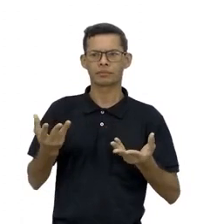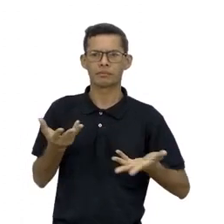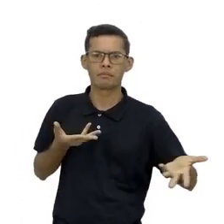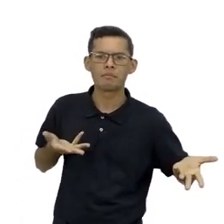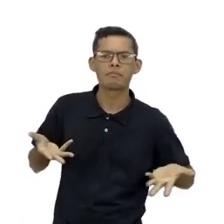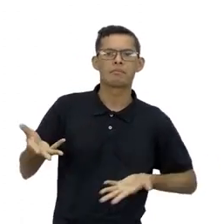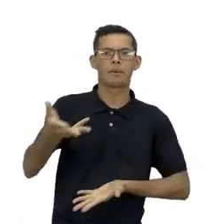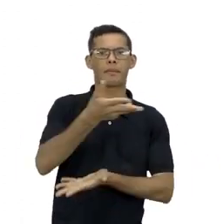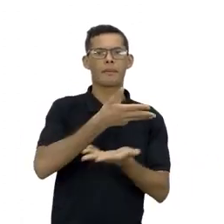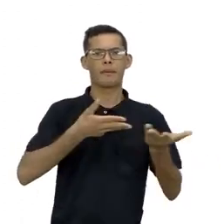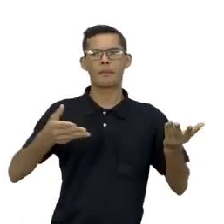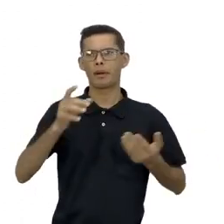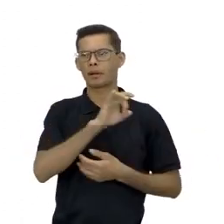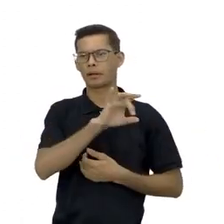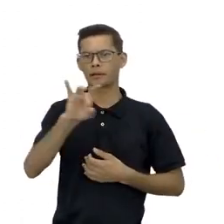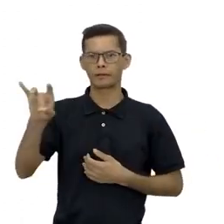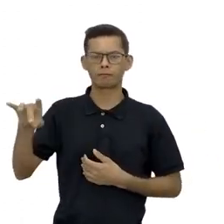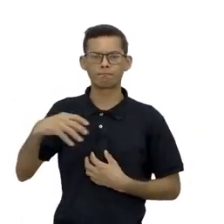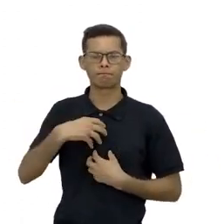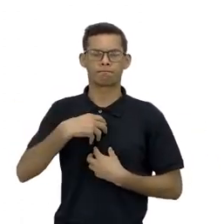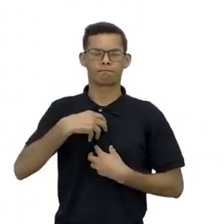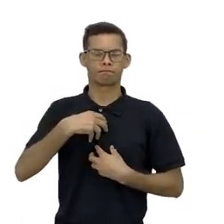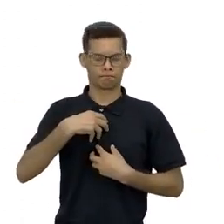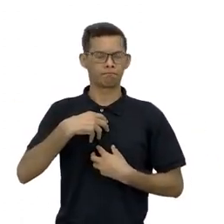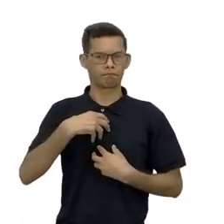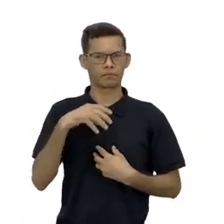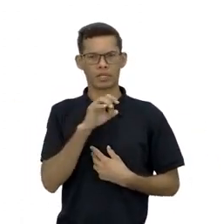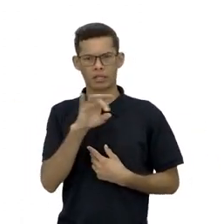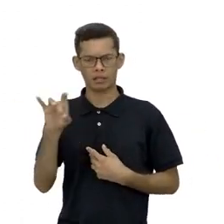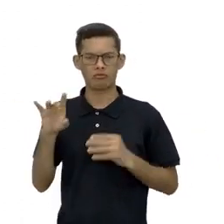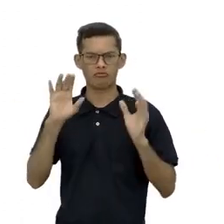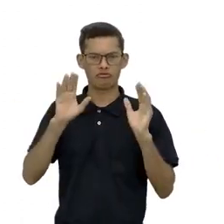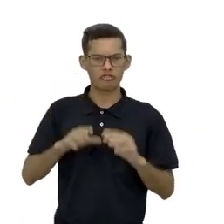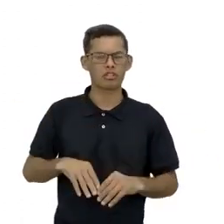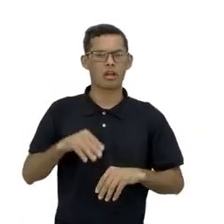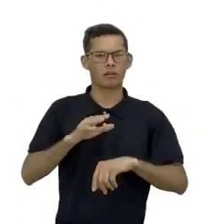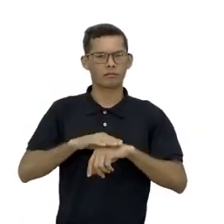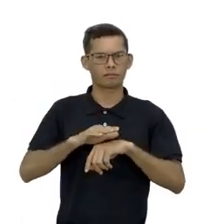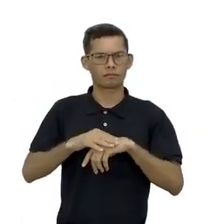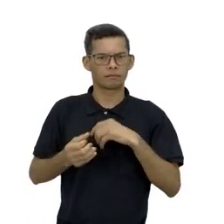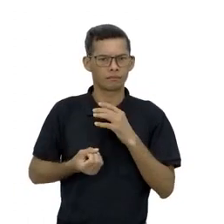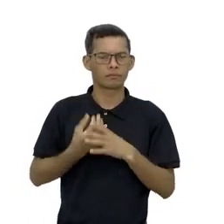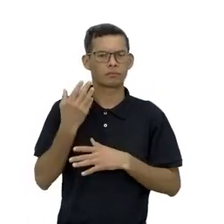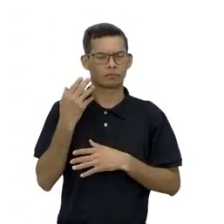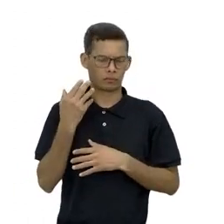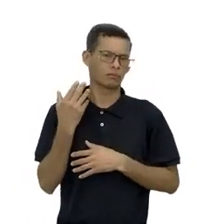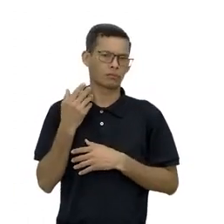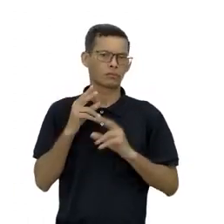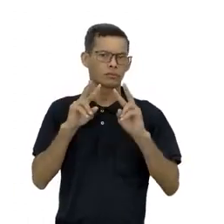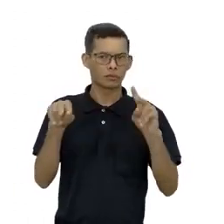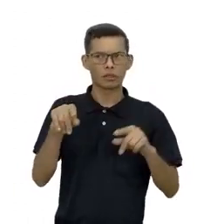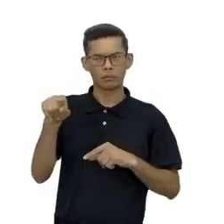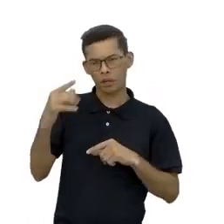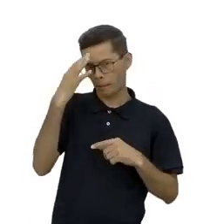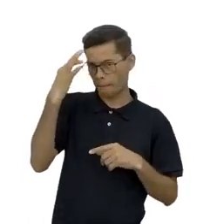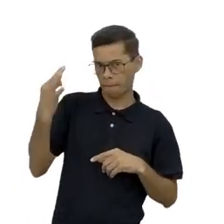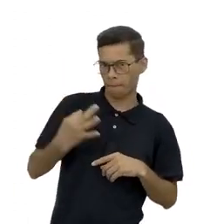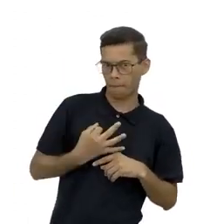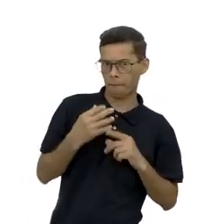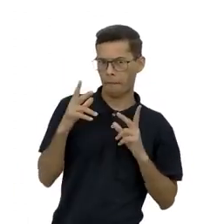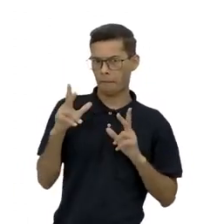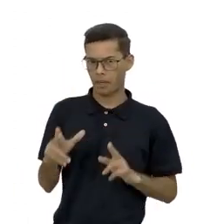com os sentidos que o meu colega construiu, para que a gente possa ver se se trata da mesma compreensão,